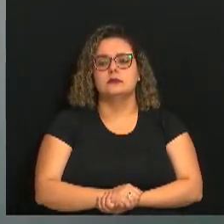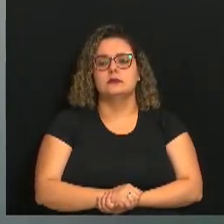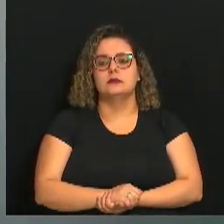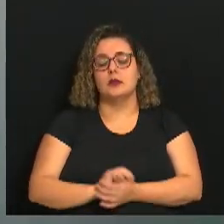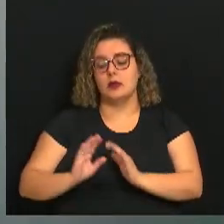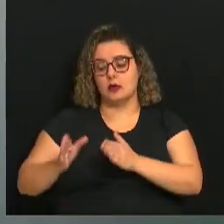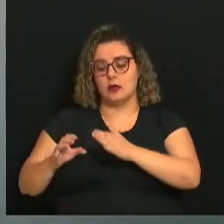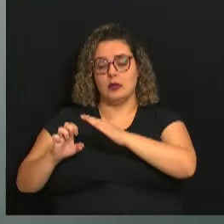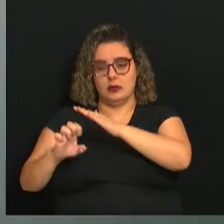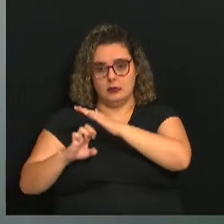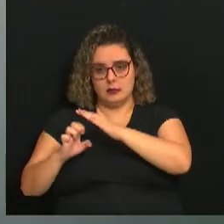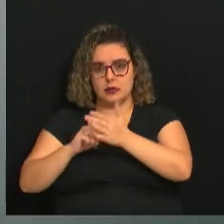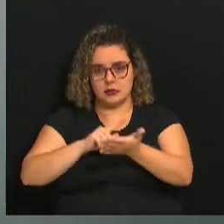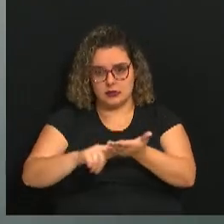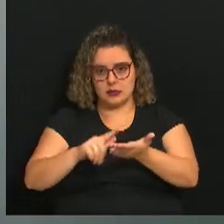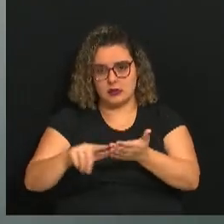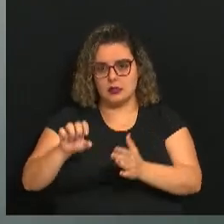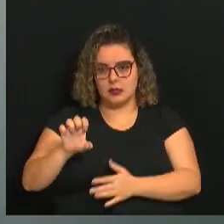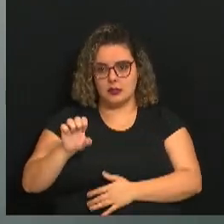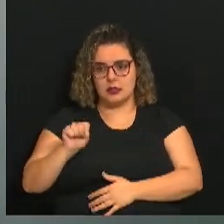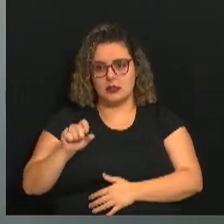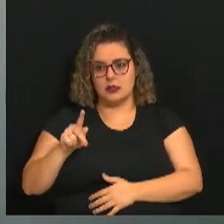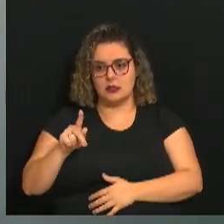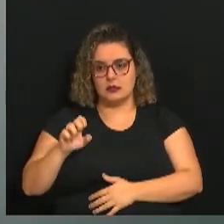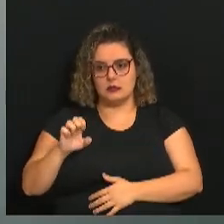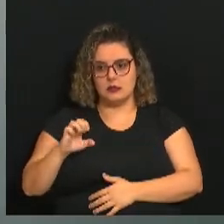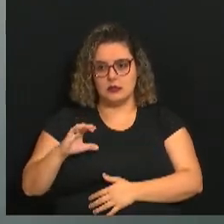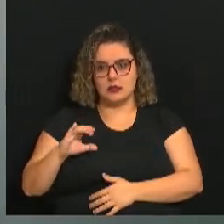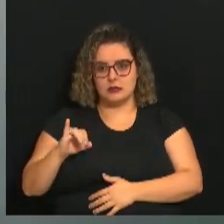a empresa da limpeza,